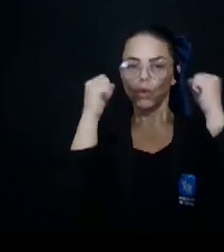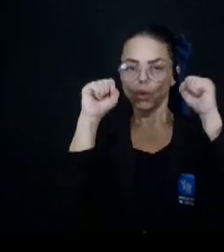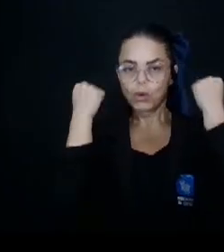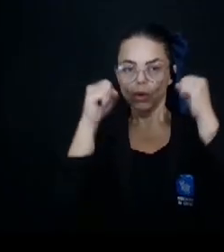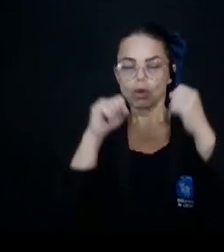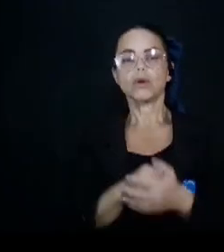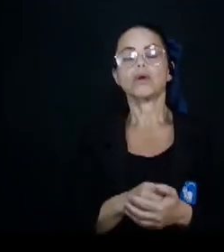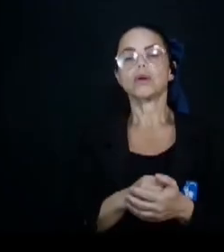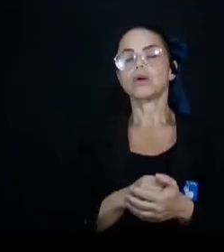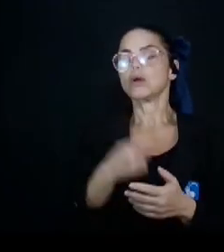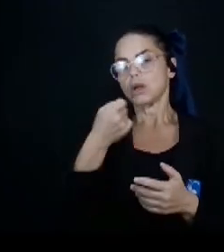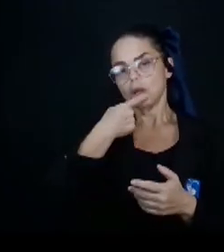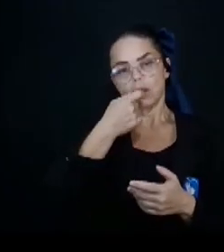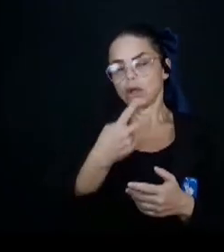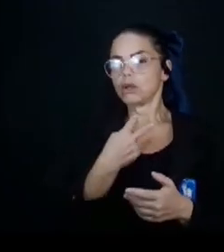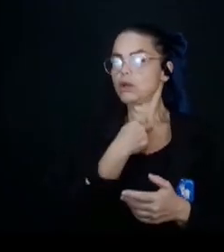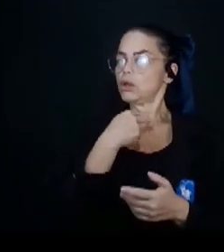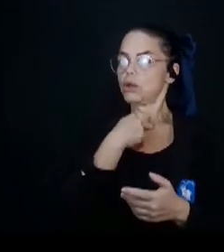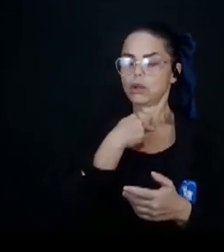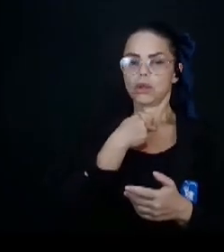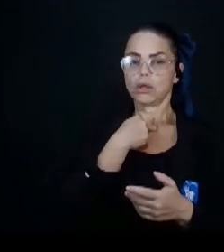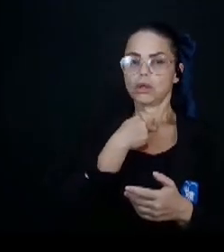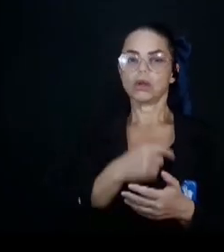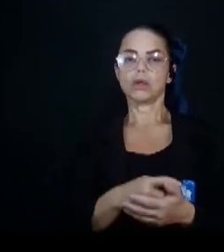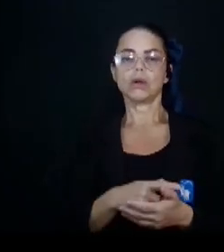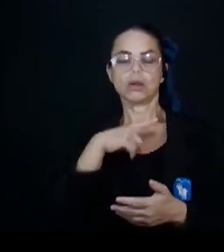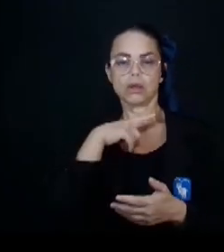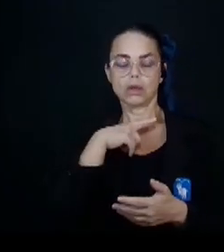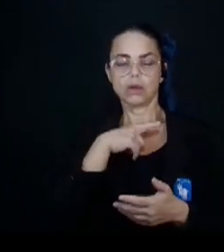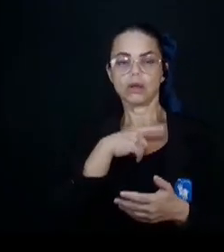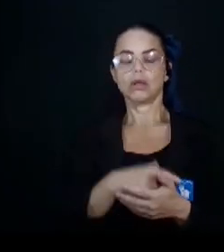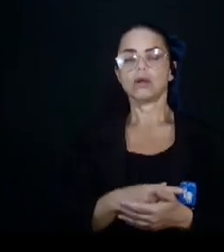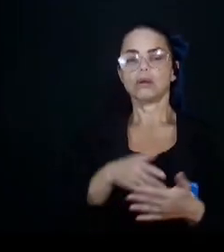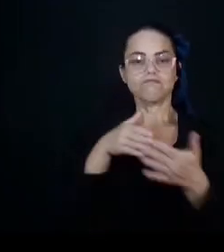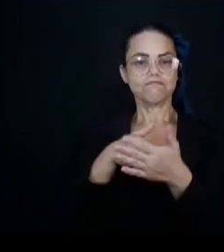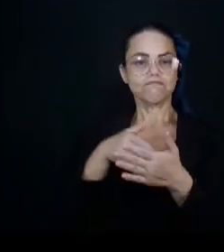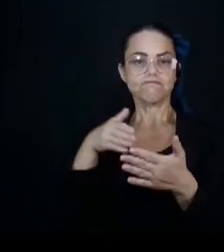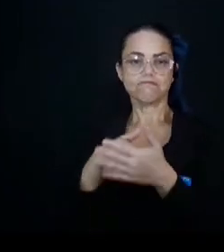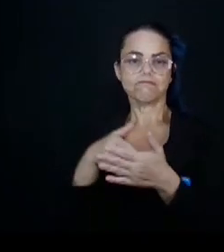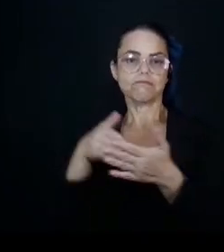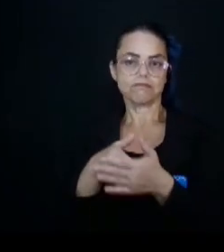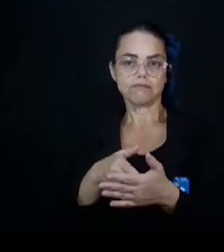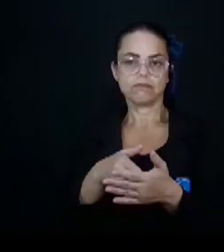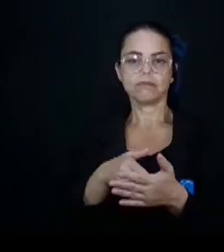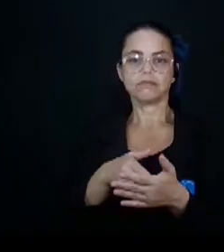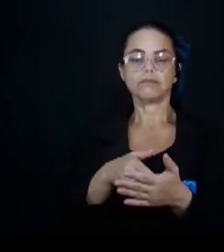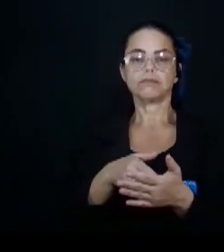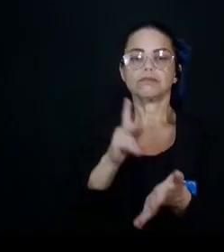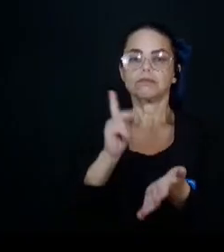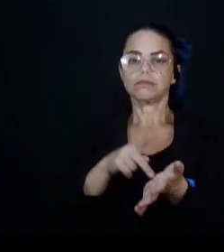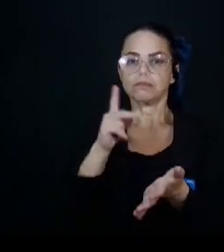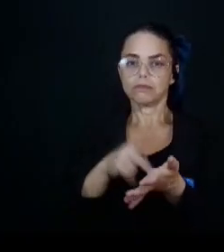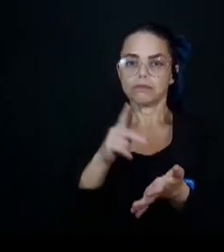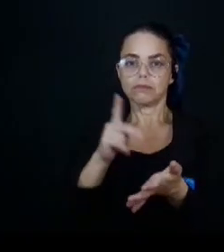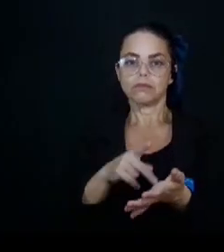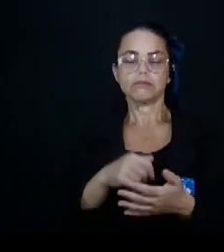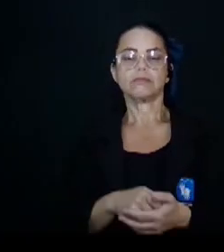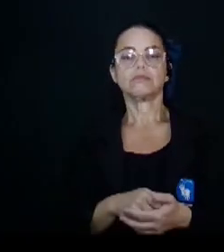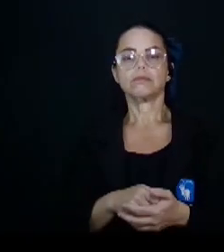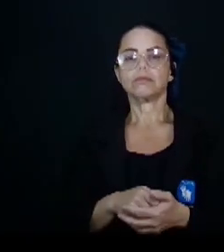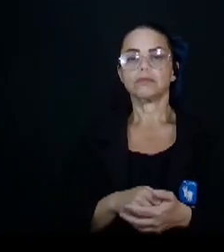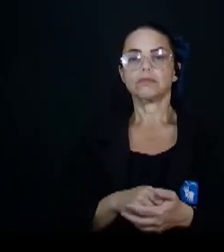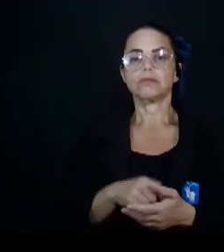que ele não pode tomar, tem alguma limitação nesse sentido? Na verdade, todo o pós-transplante